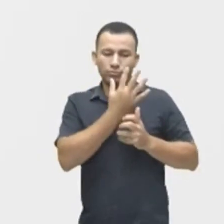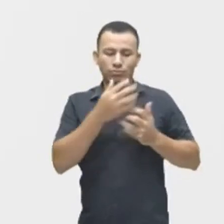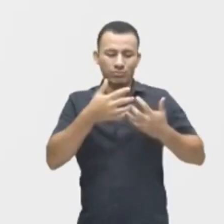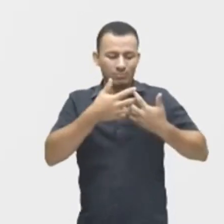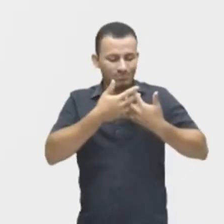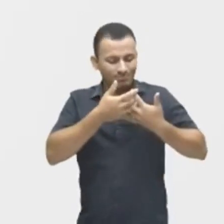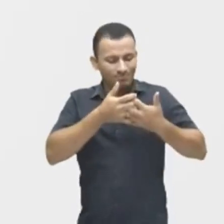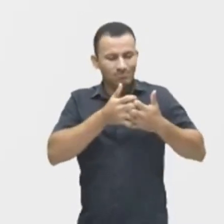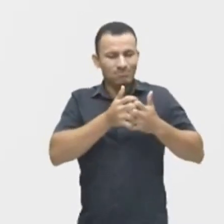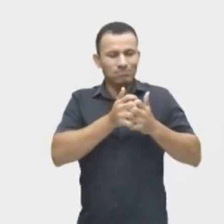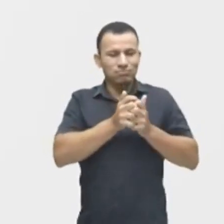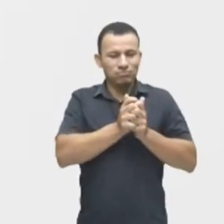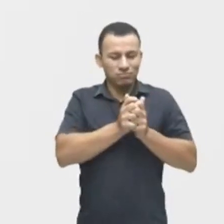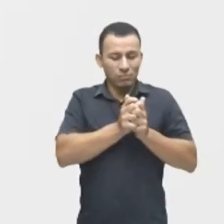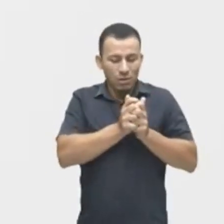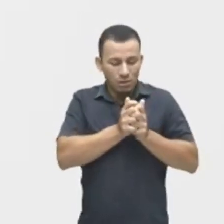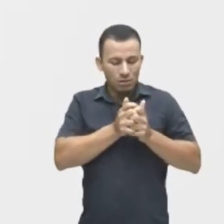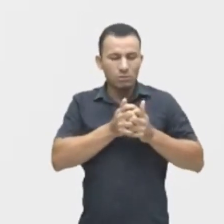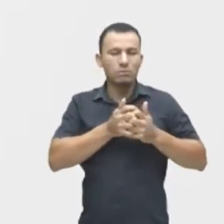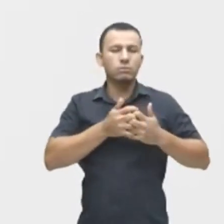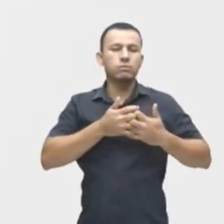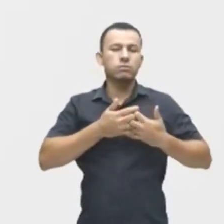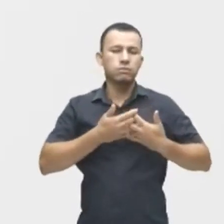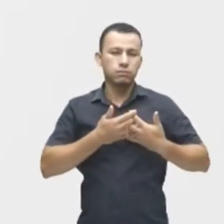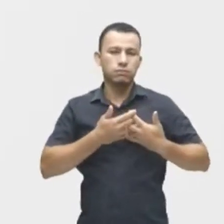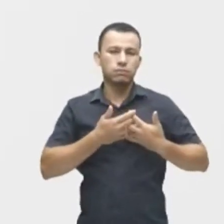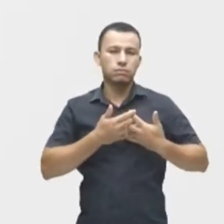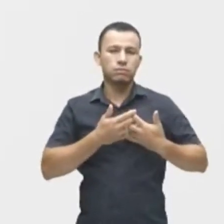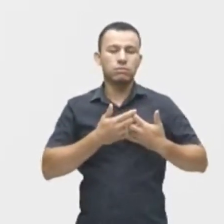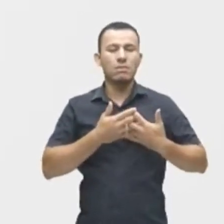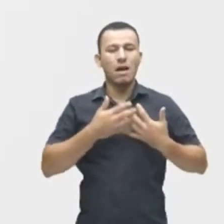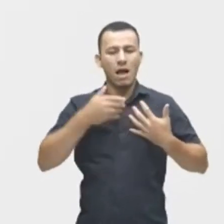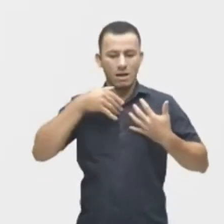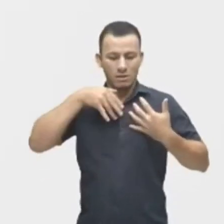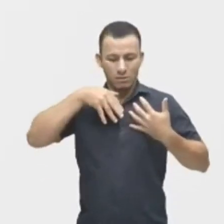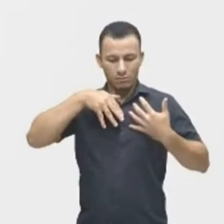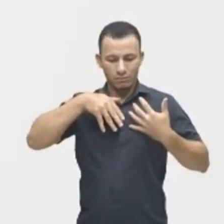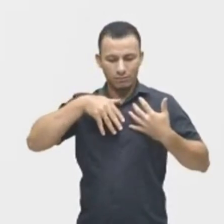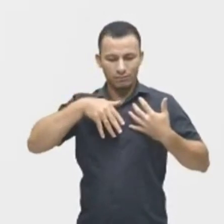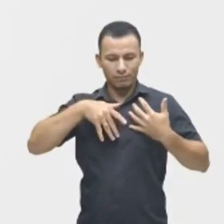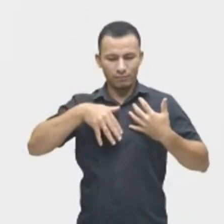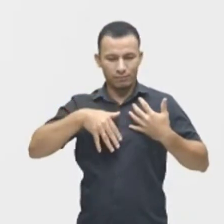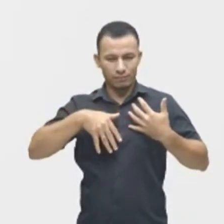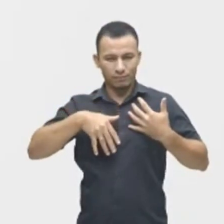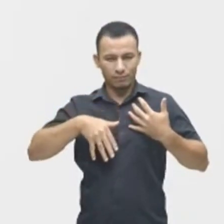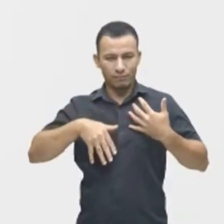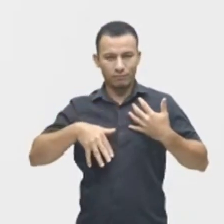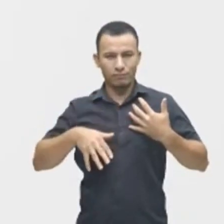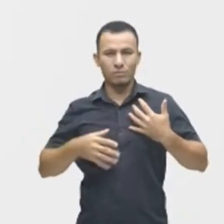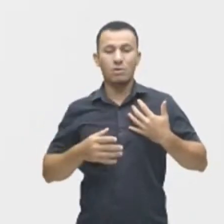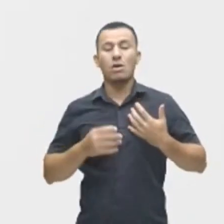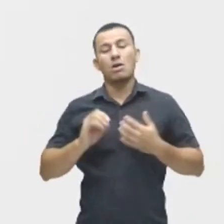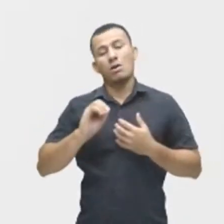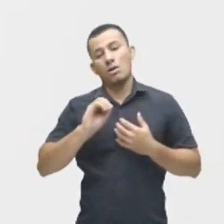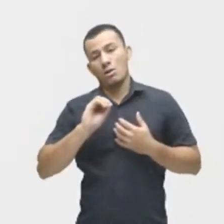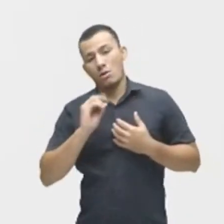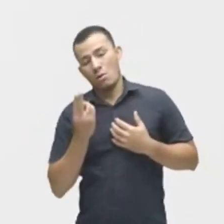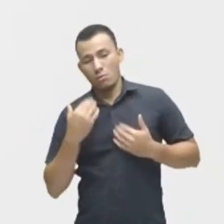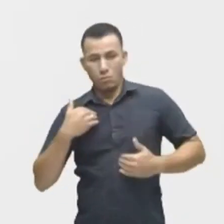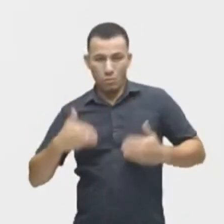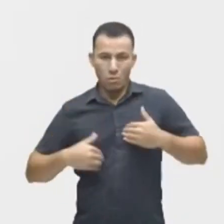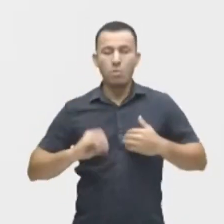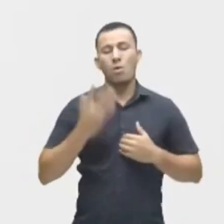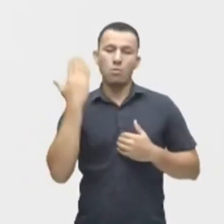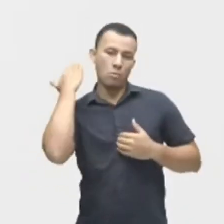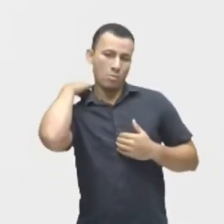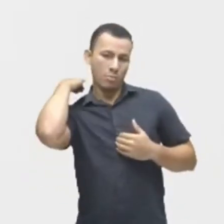diástole, quando ele relaxa e o sangue chega vindo do resto do coração, do corpo ou também do